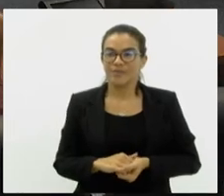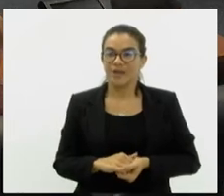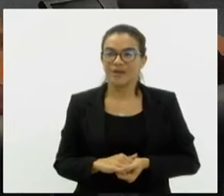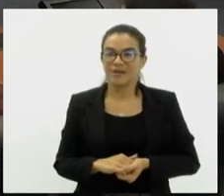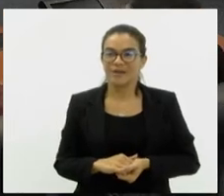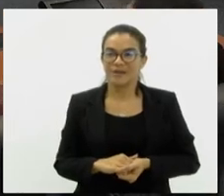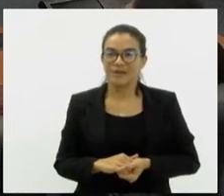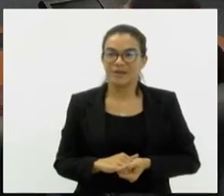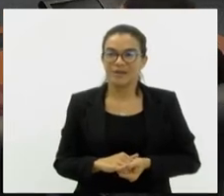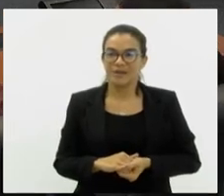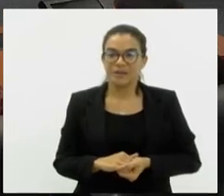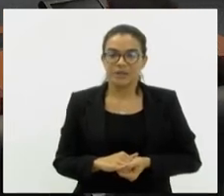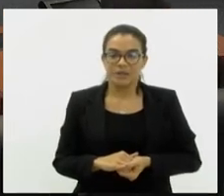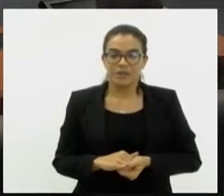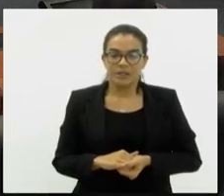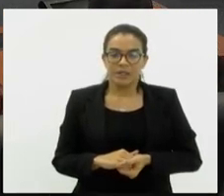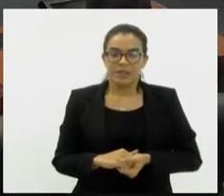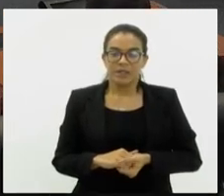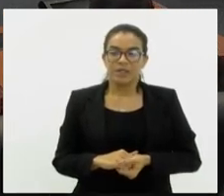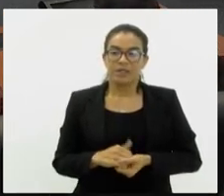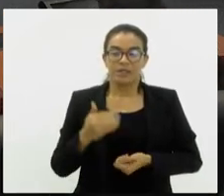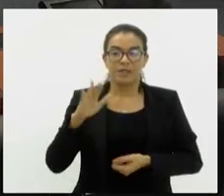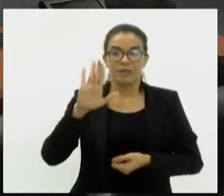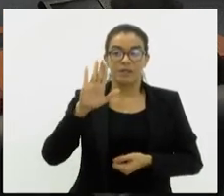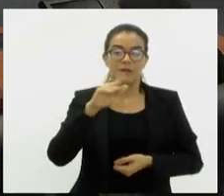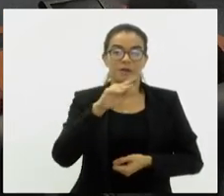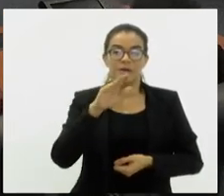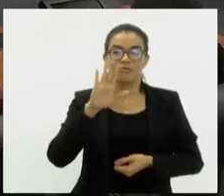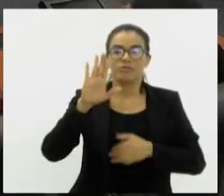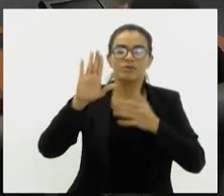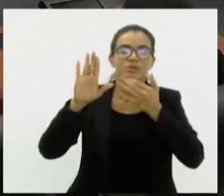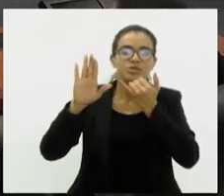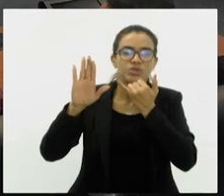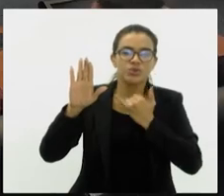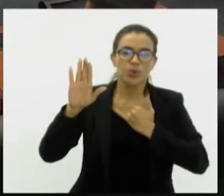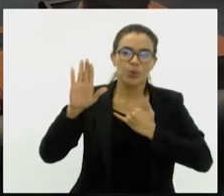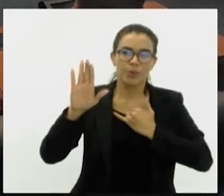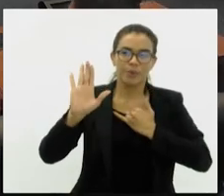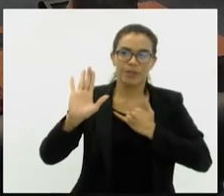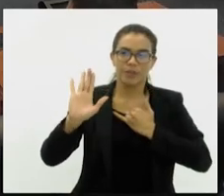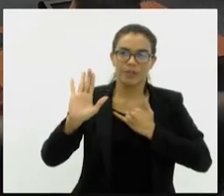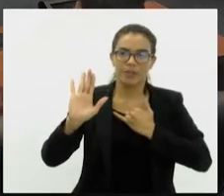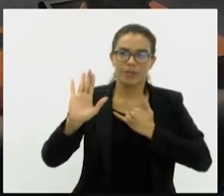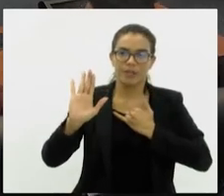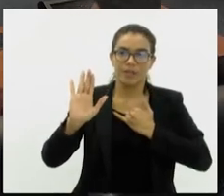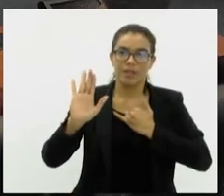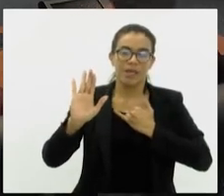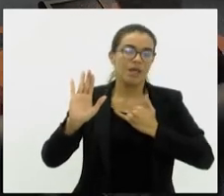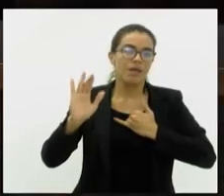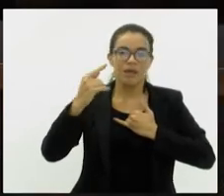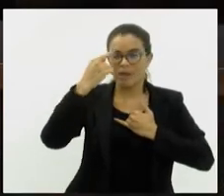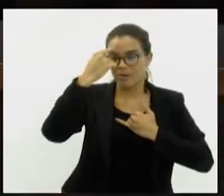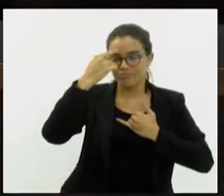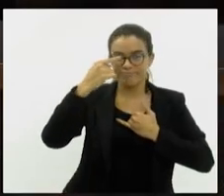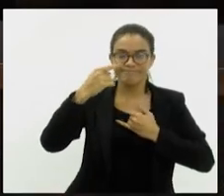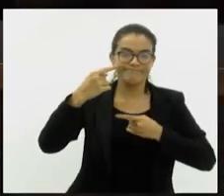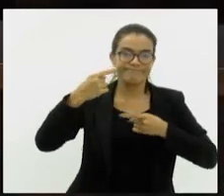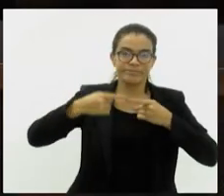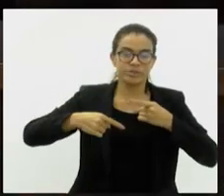Não tem que dar parecer? Senhora Presidente, parecer. Desculpe. Equívoco meu aqui,